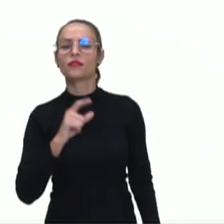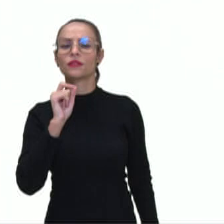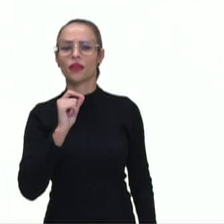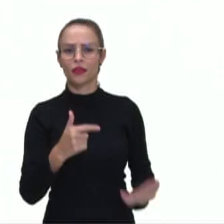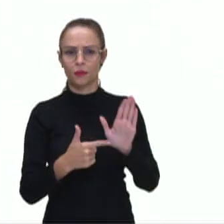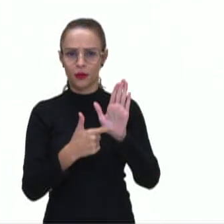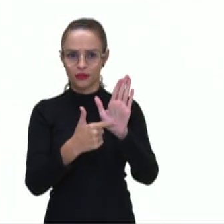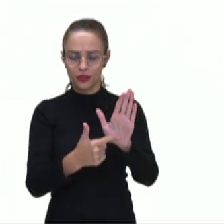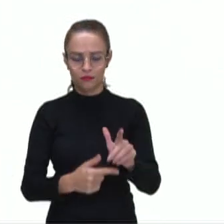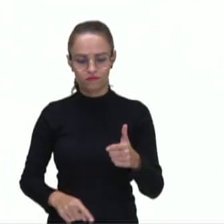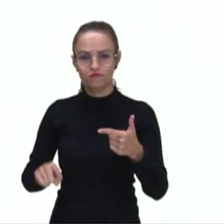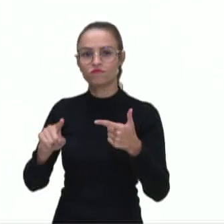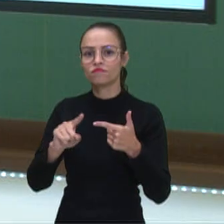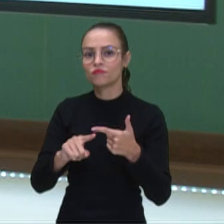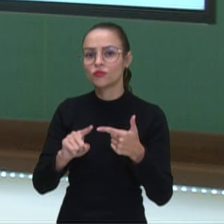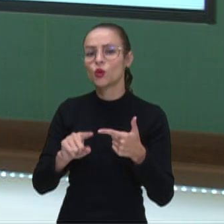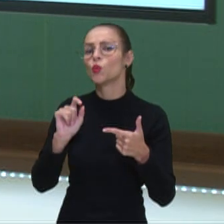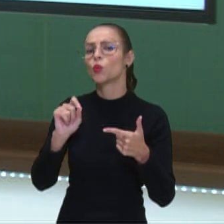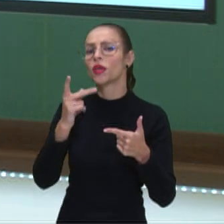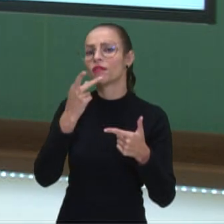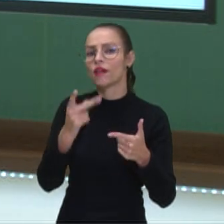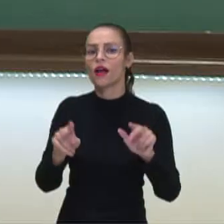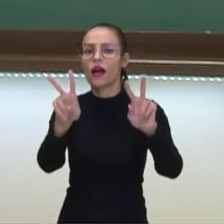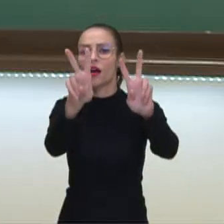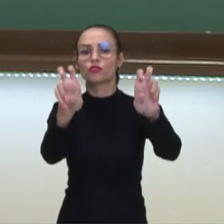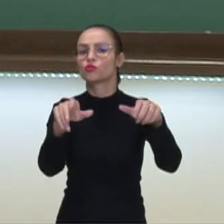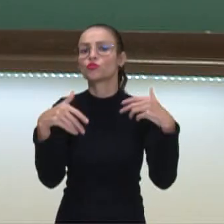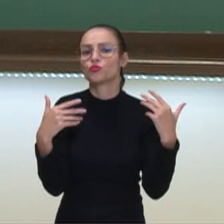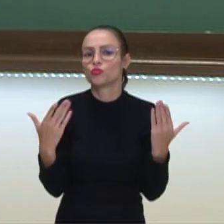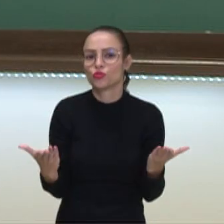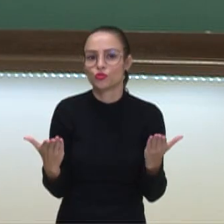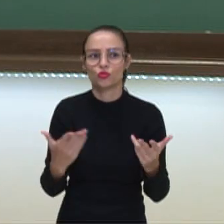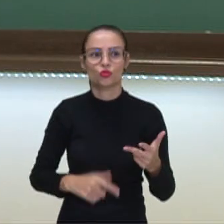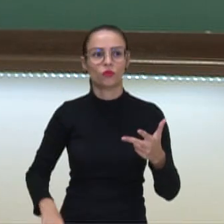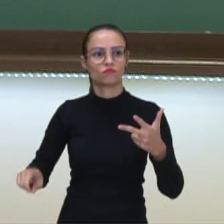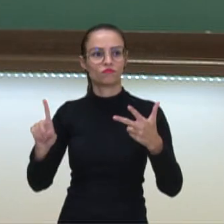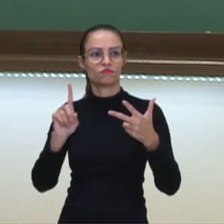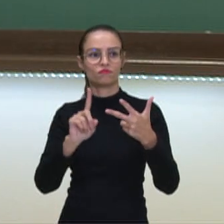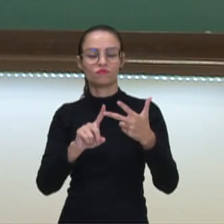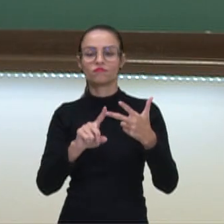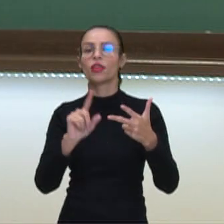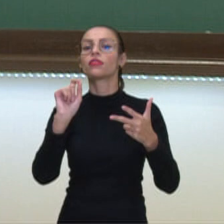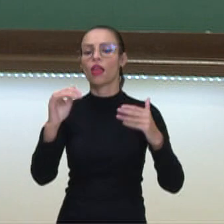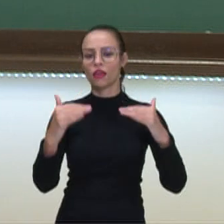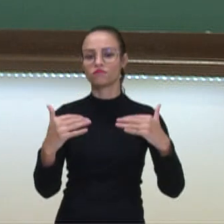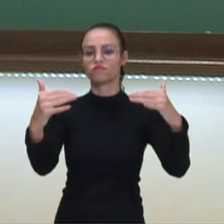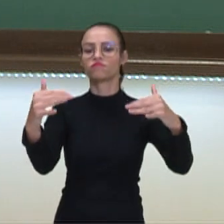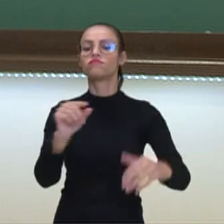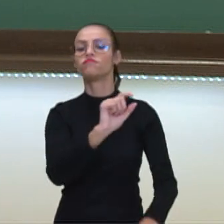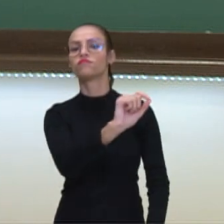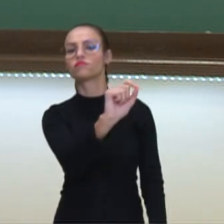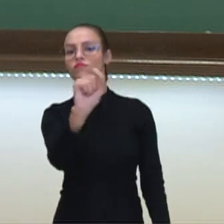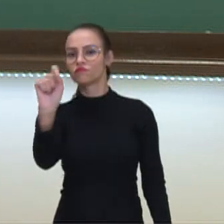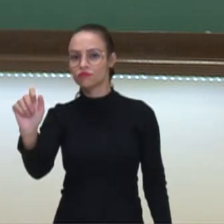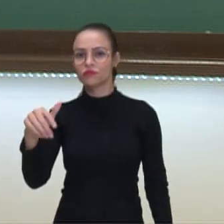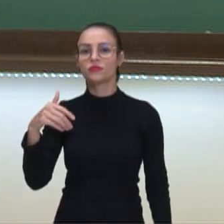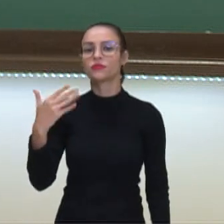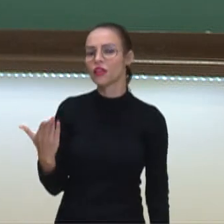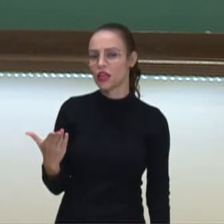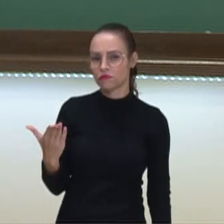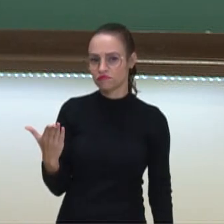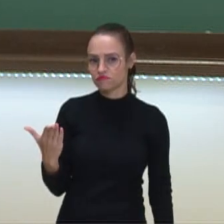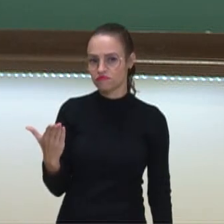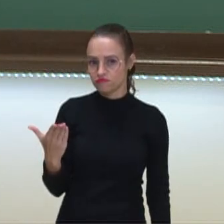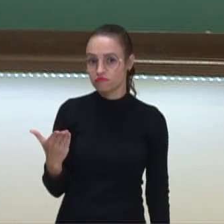O que diz? Qual é o assunto a ser tratado? A quem diz, né? Qual é o público que vai receber a nossa oratória, o